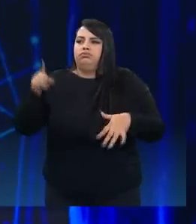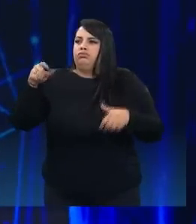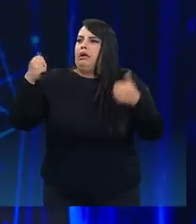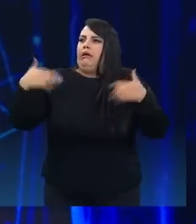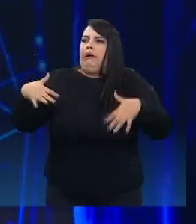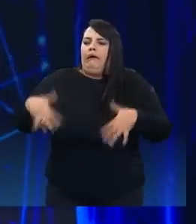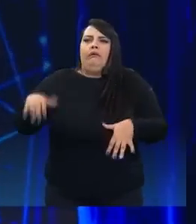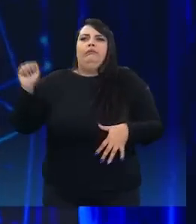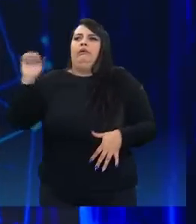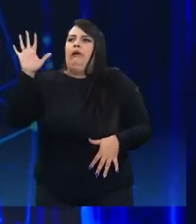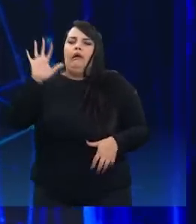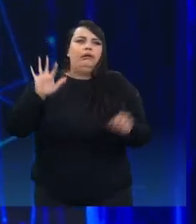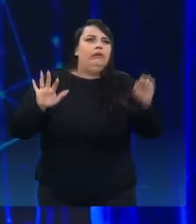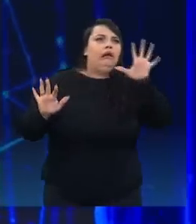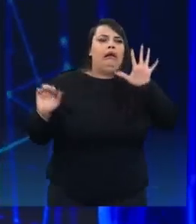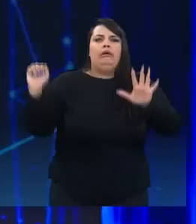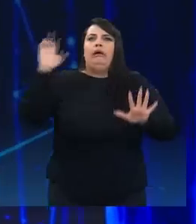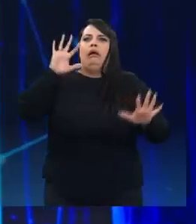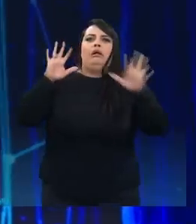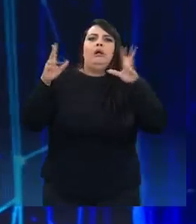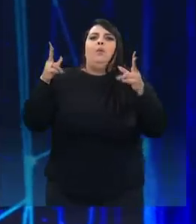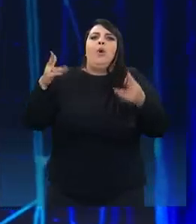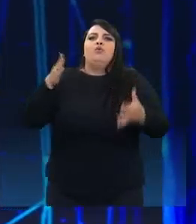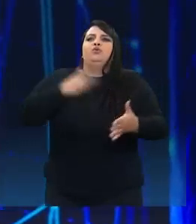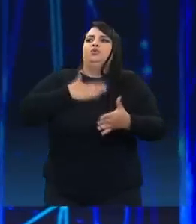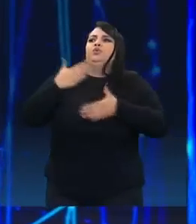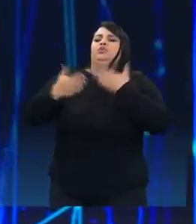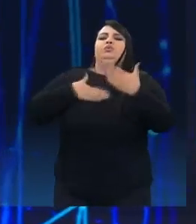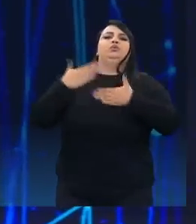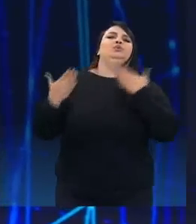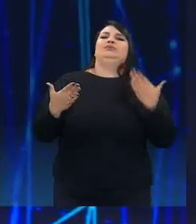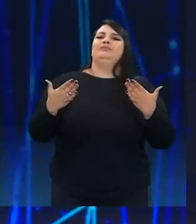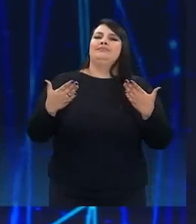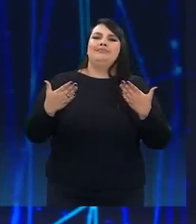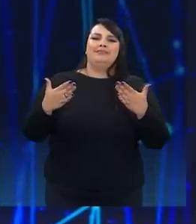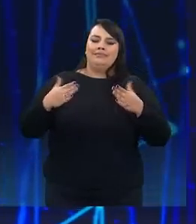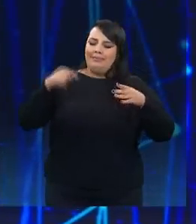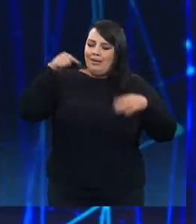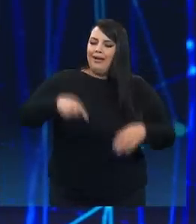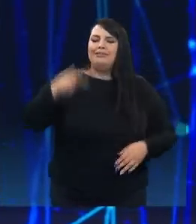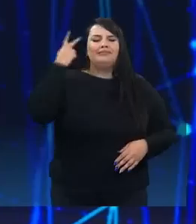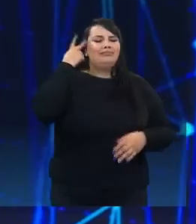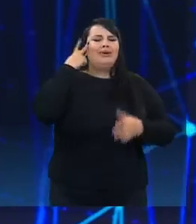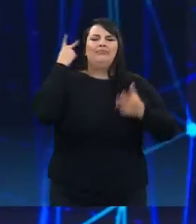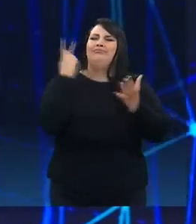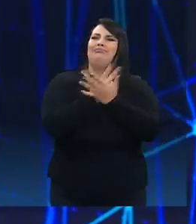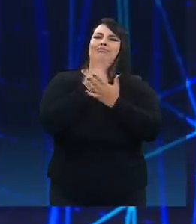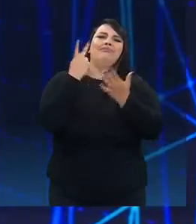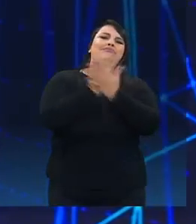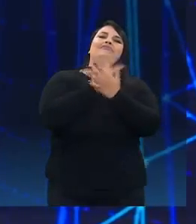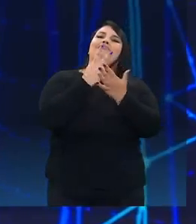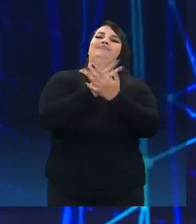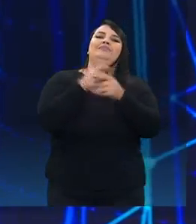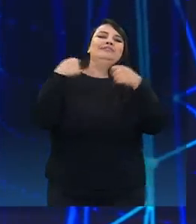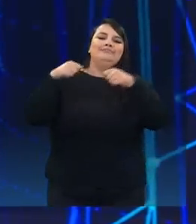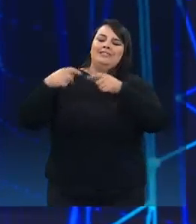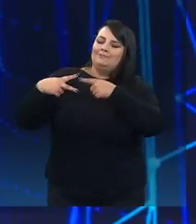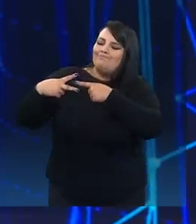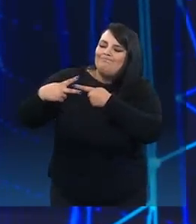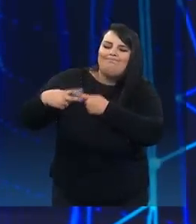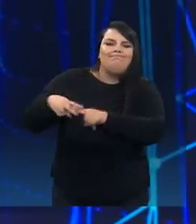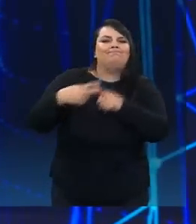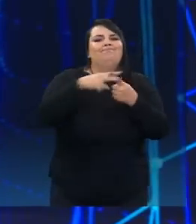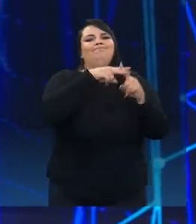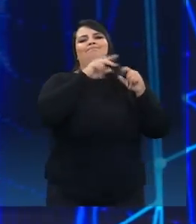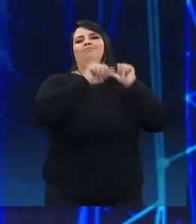que está tudo errado. Nós vamos refazer o modelo econômico. Nós temos que atender a pessoa... A base da pirâmide, ela que vai fazer